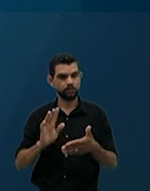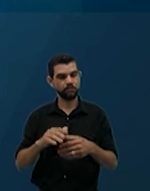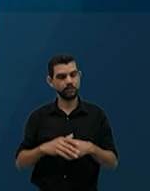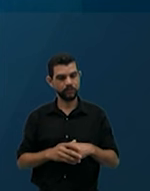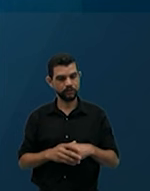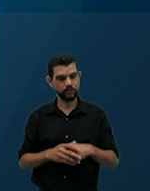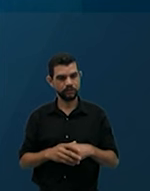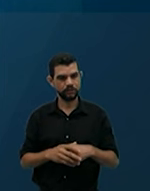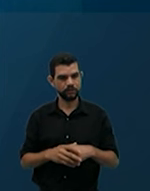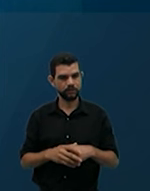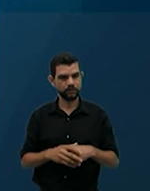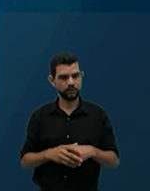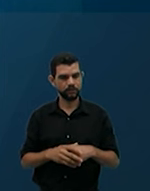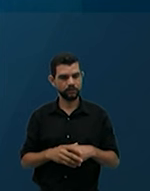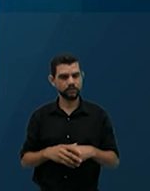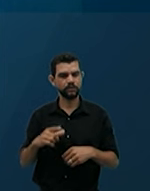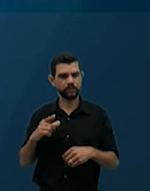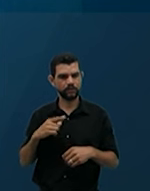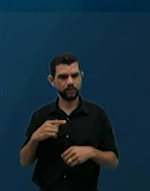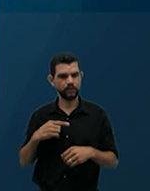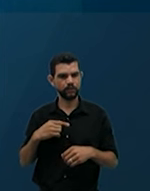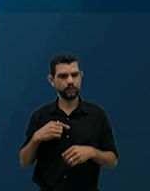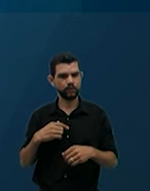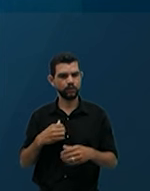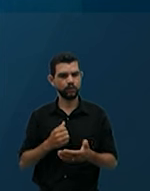no agravo interno no RESP